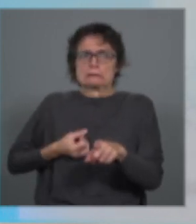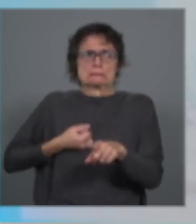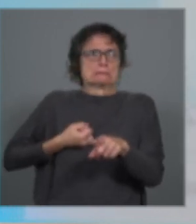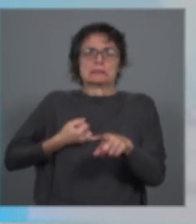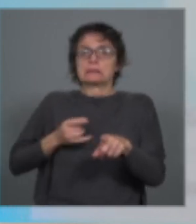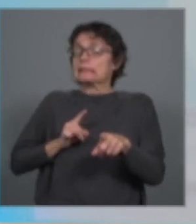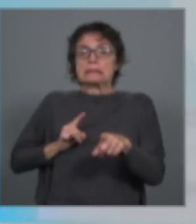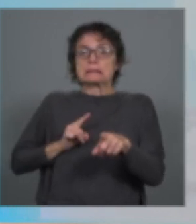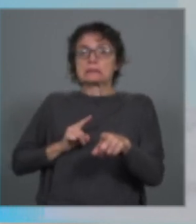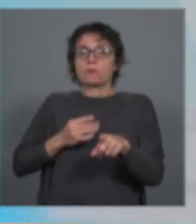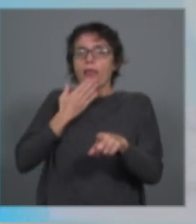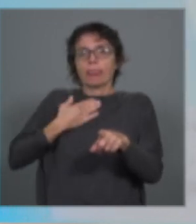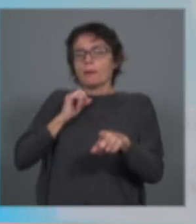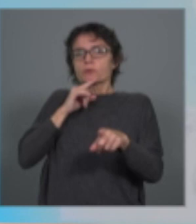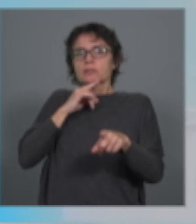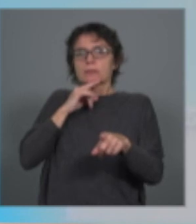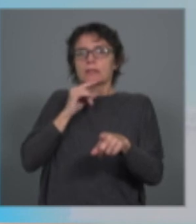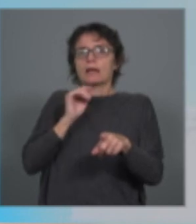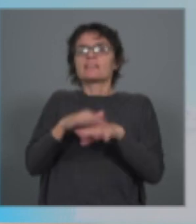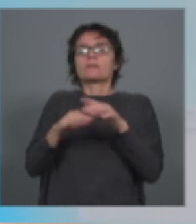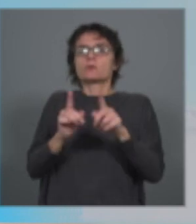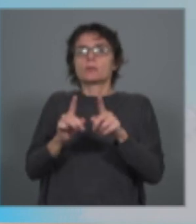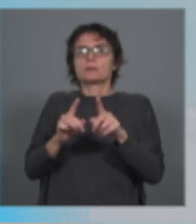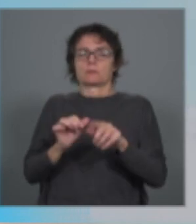tenham maior racionalidade. O